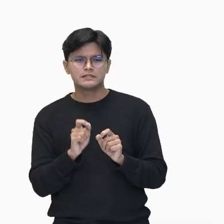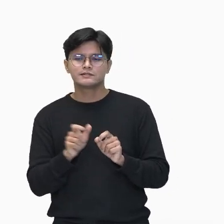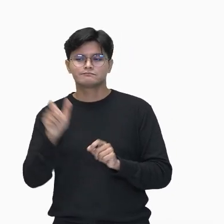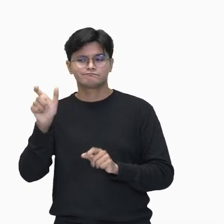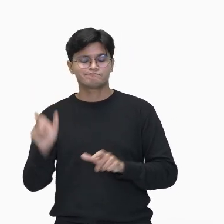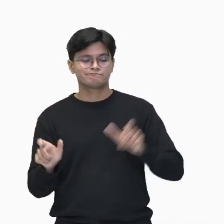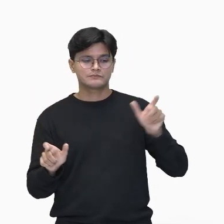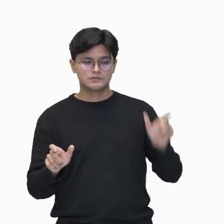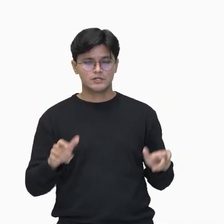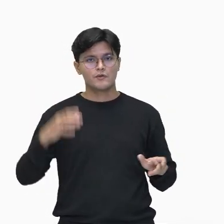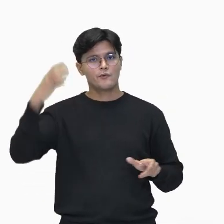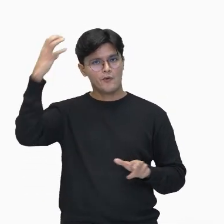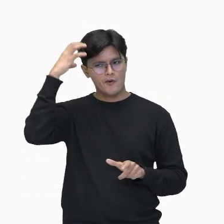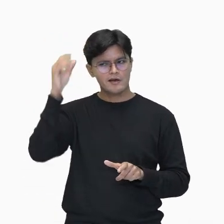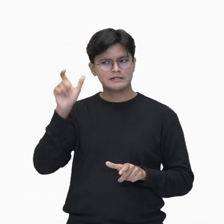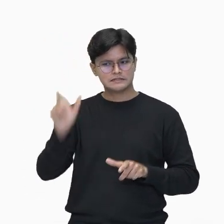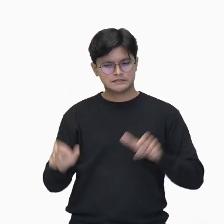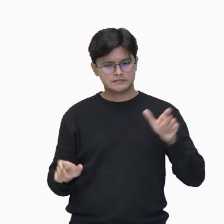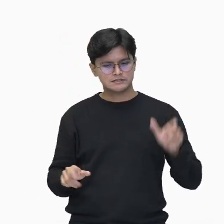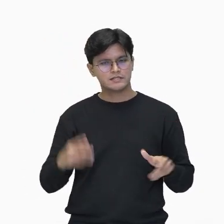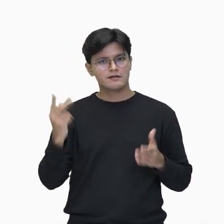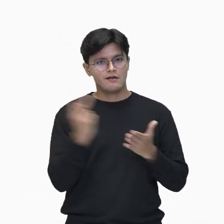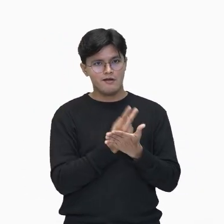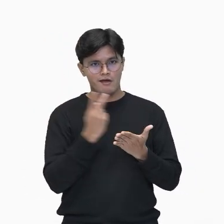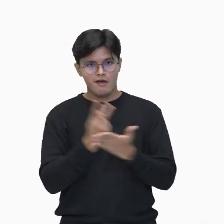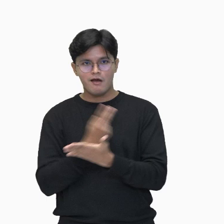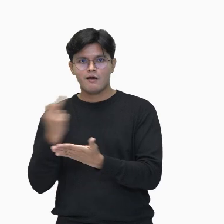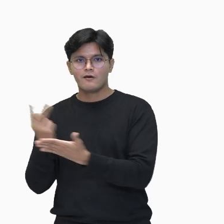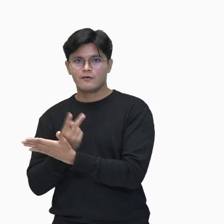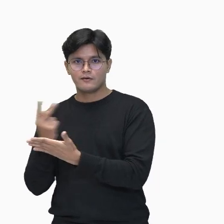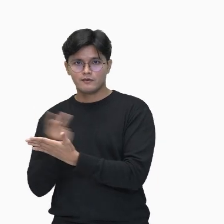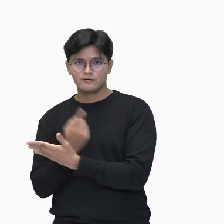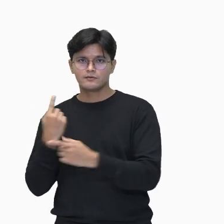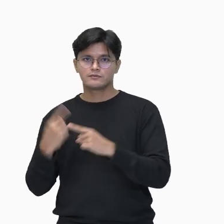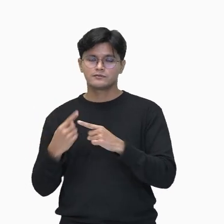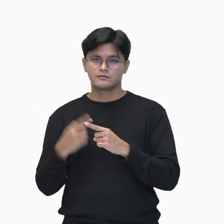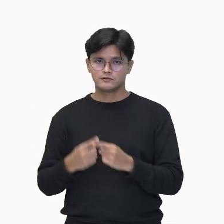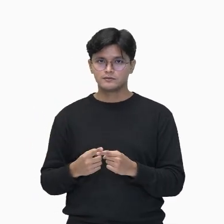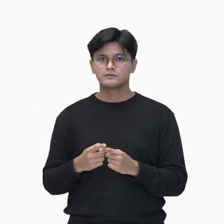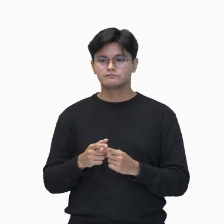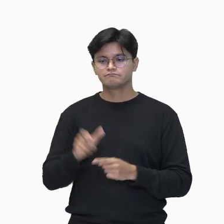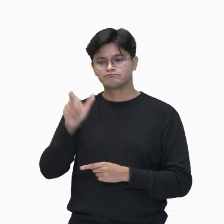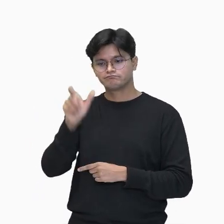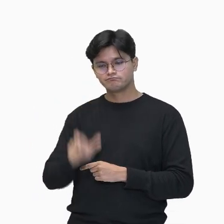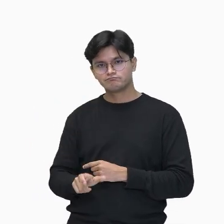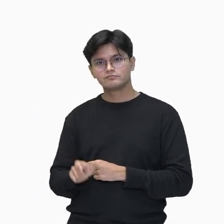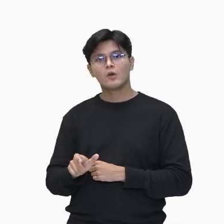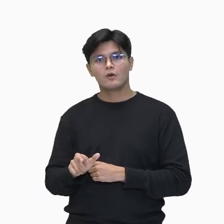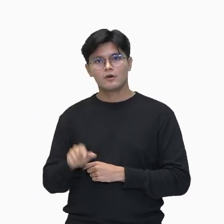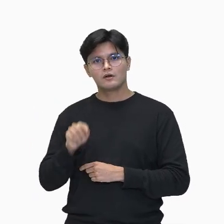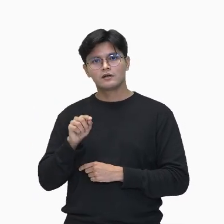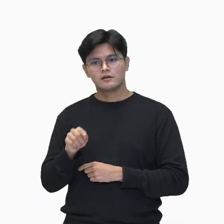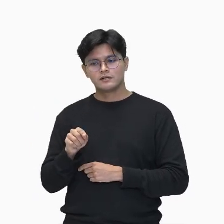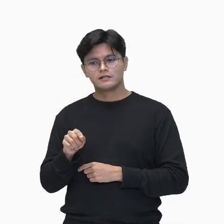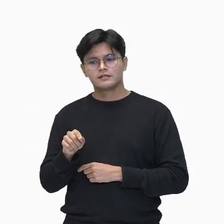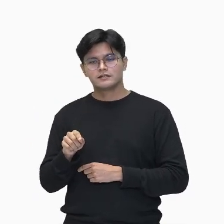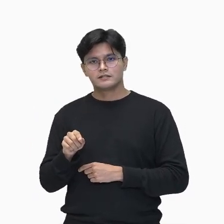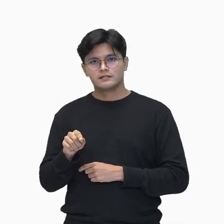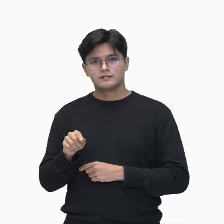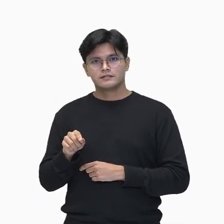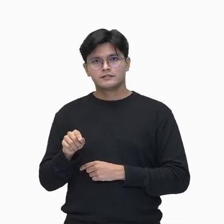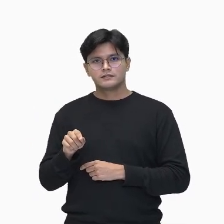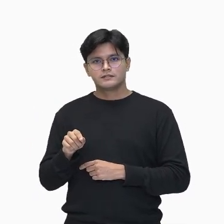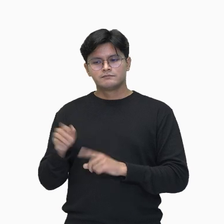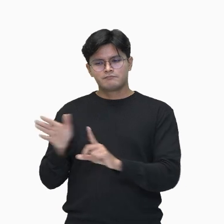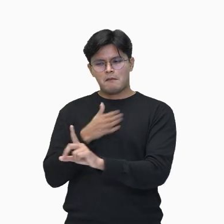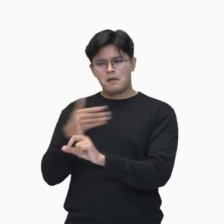verdade visto que este cavalheiros estavam açoitados que açoitados dá